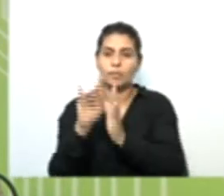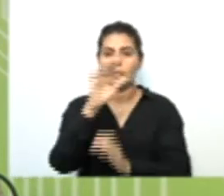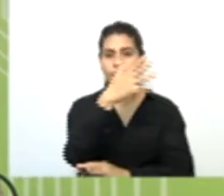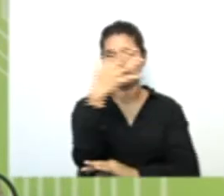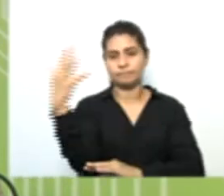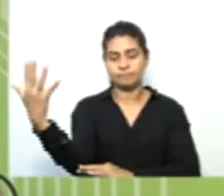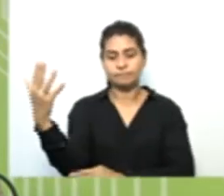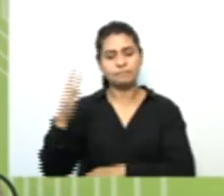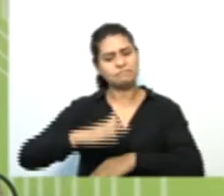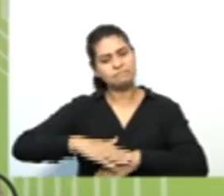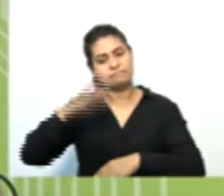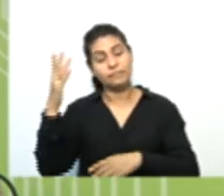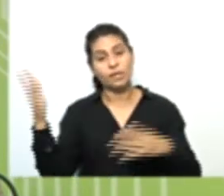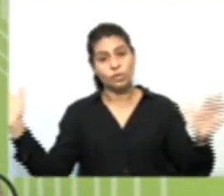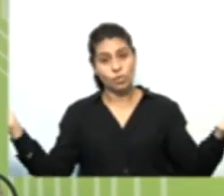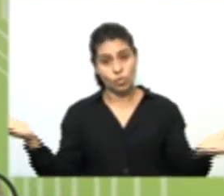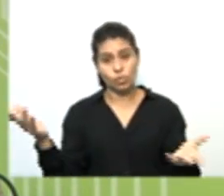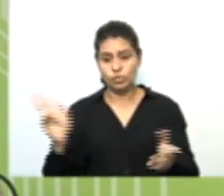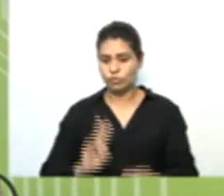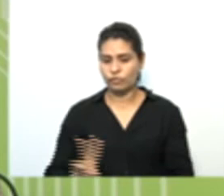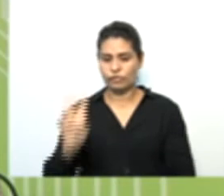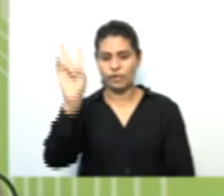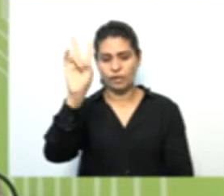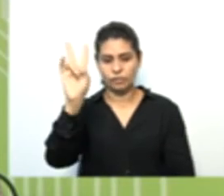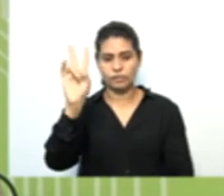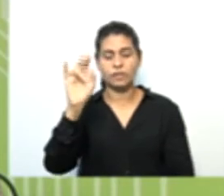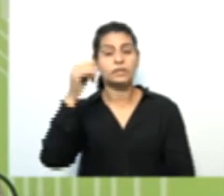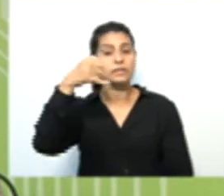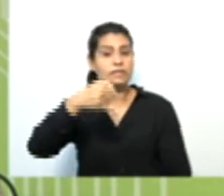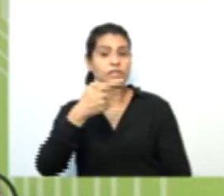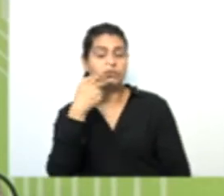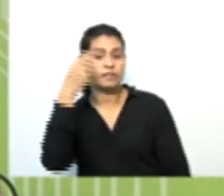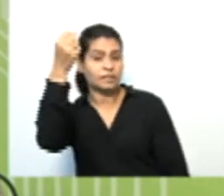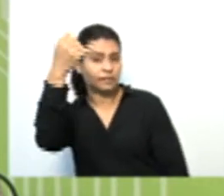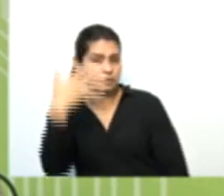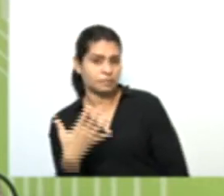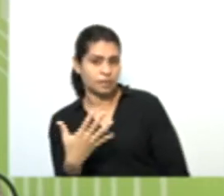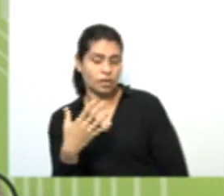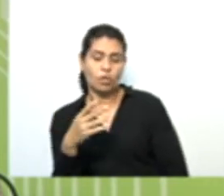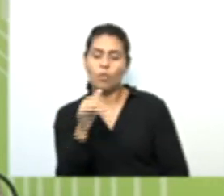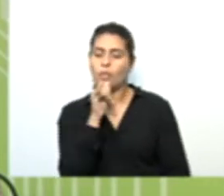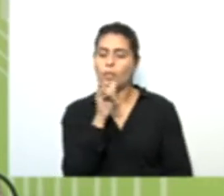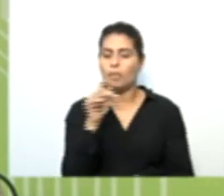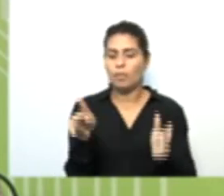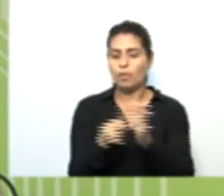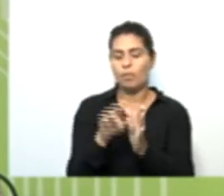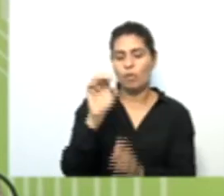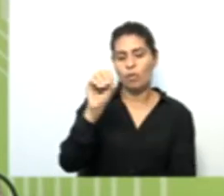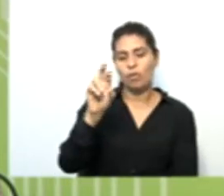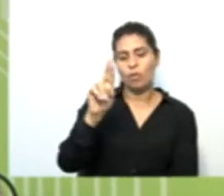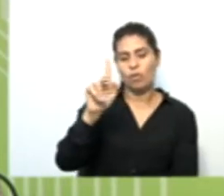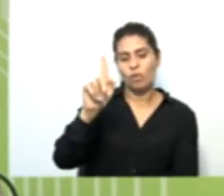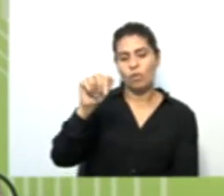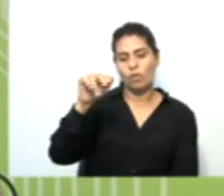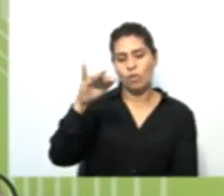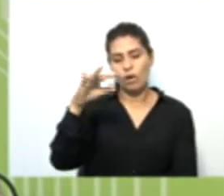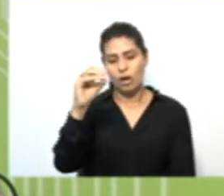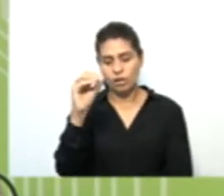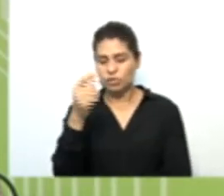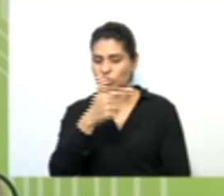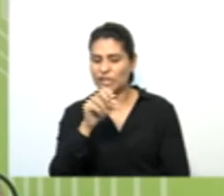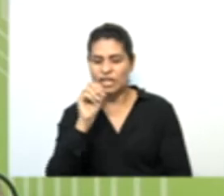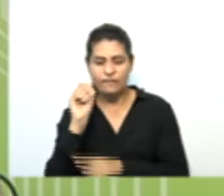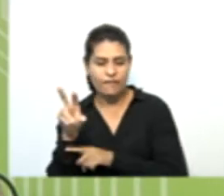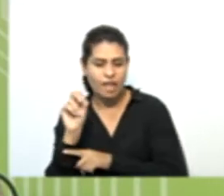ela vem aumentando mesmo a agregação de valor. Quando a gente fala de um produto como os produtos orgânicos, que são aqueles produtos que não têm os defensivos ou